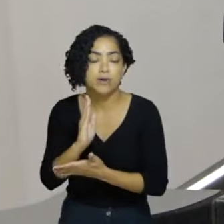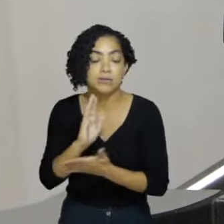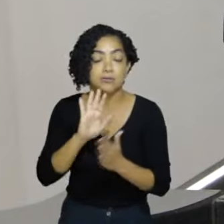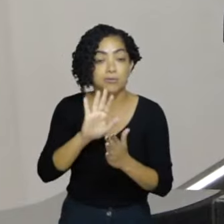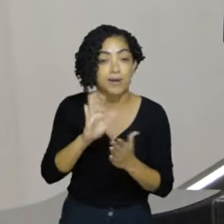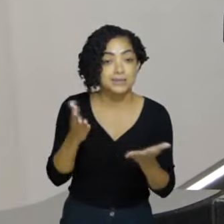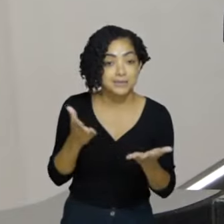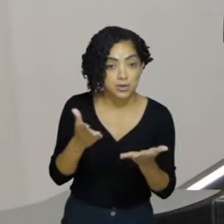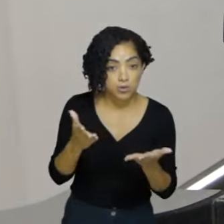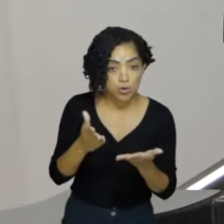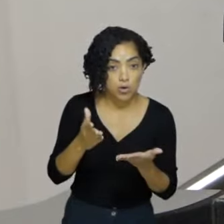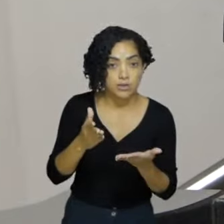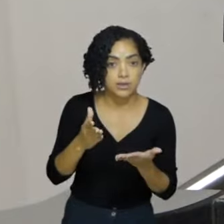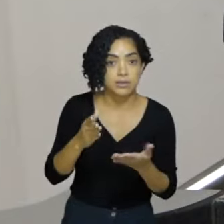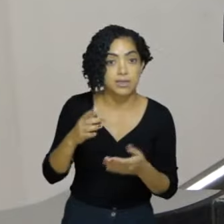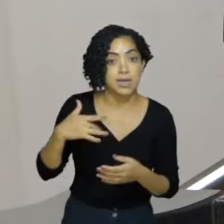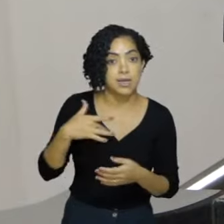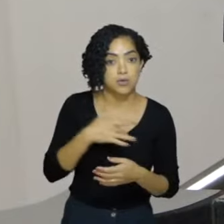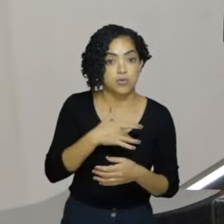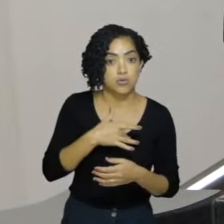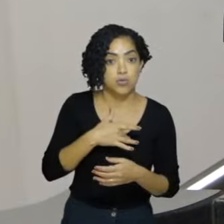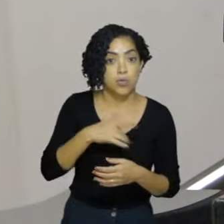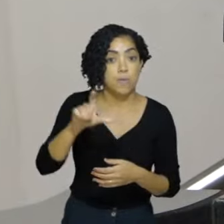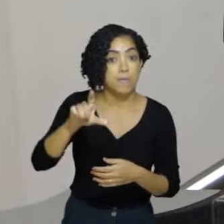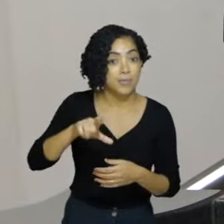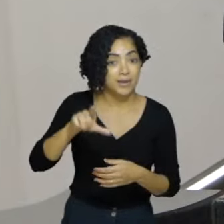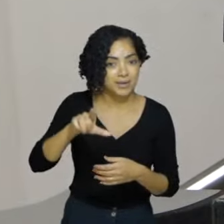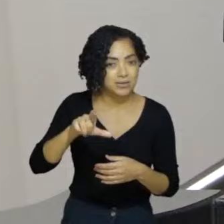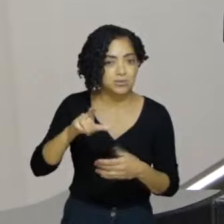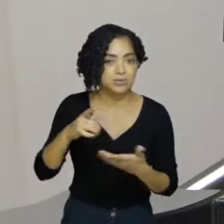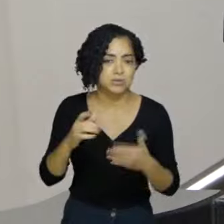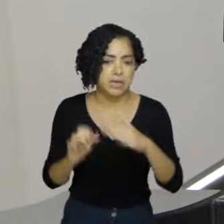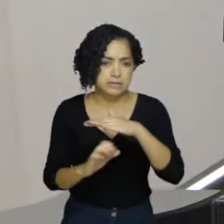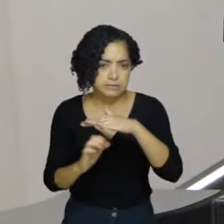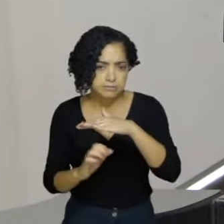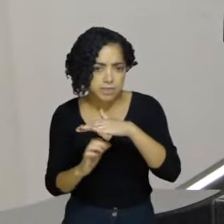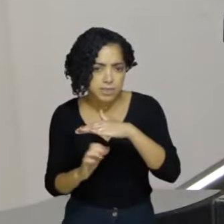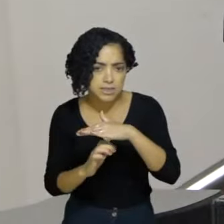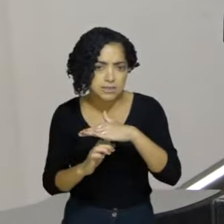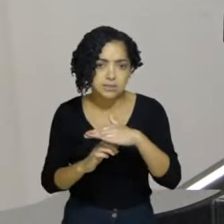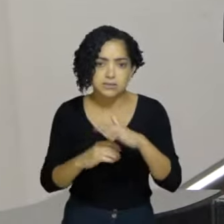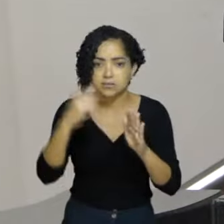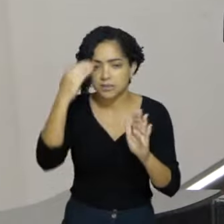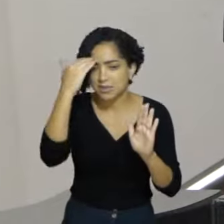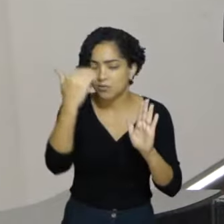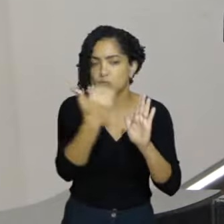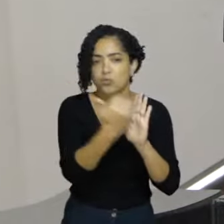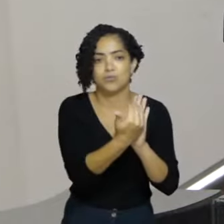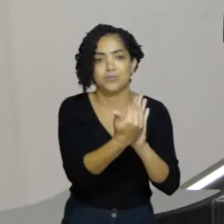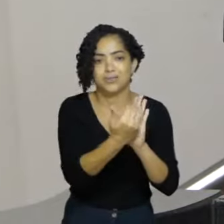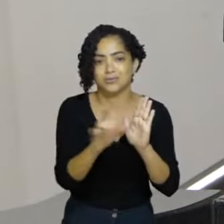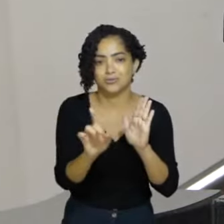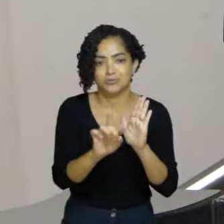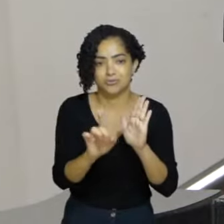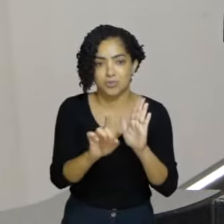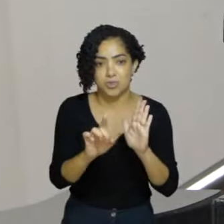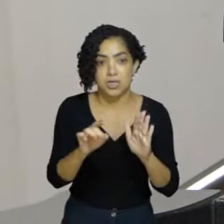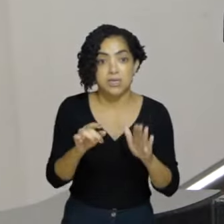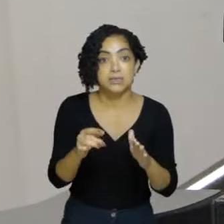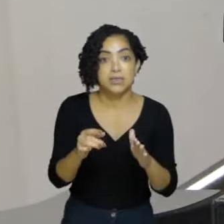os planos de saúde não estão cumprindo. O quê? Que o prazo do atestado de